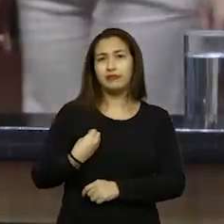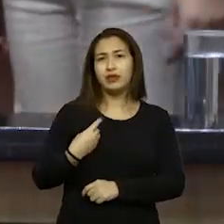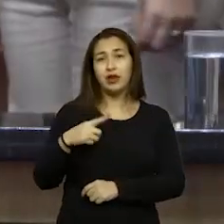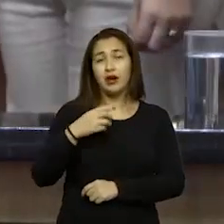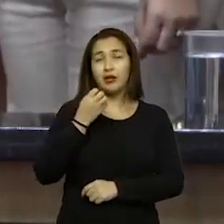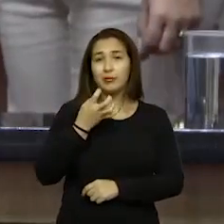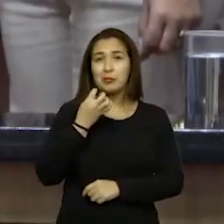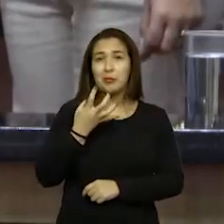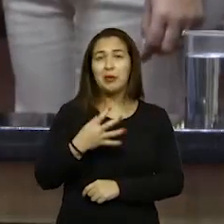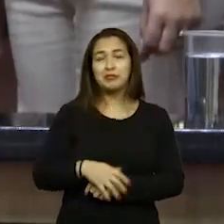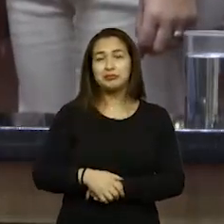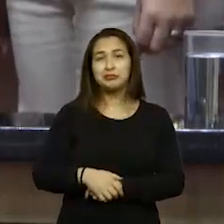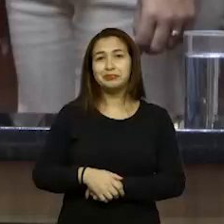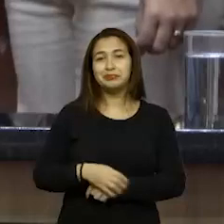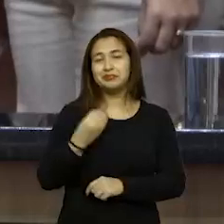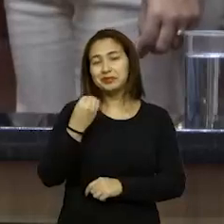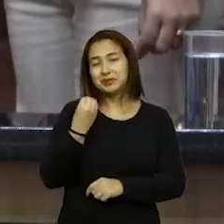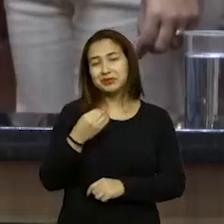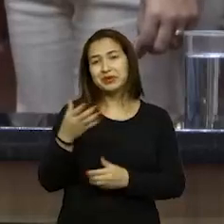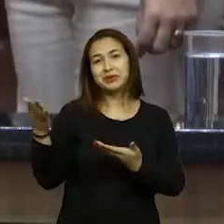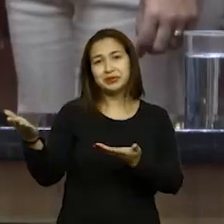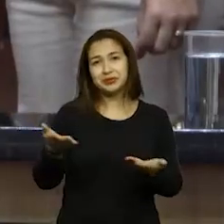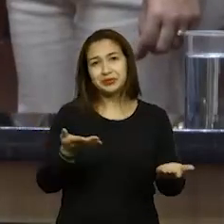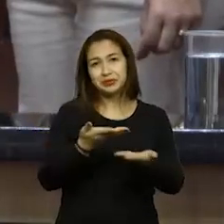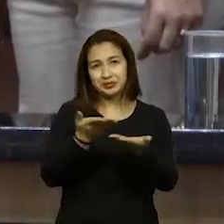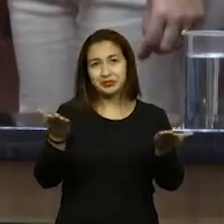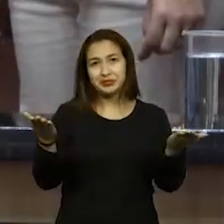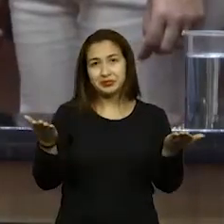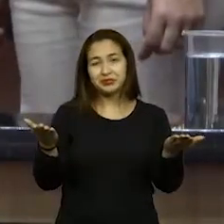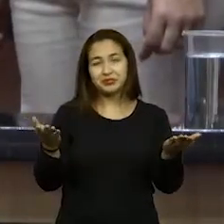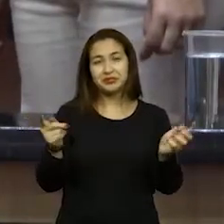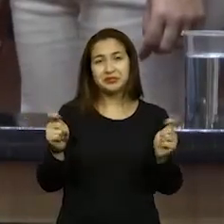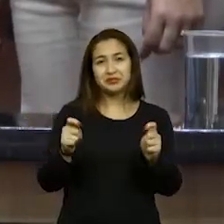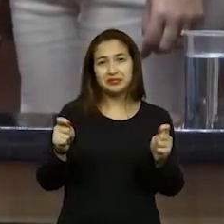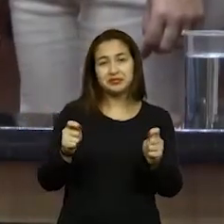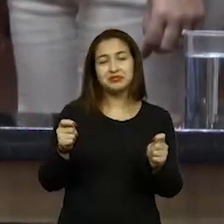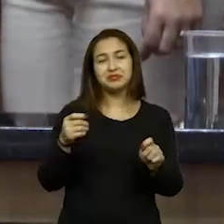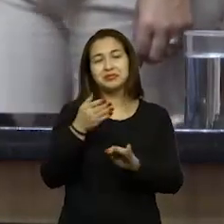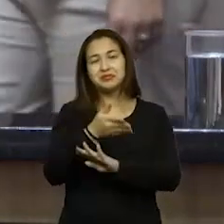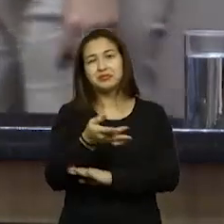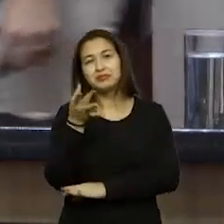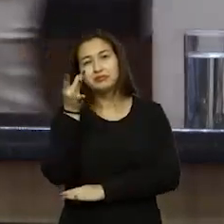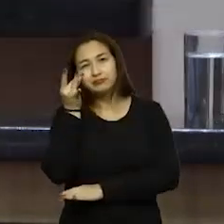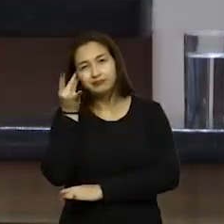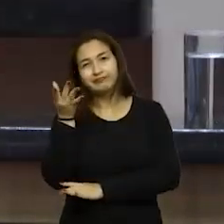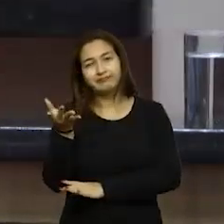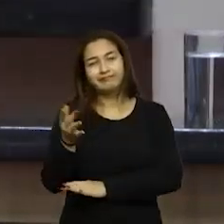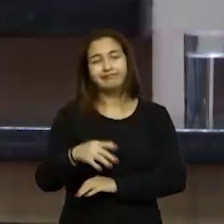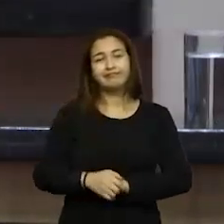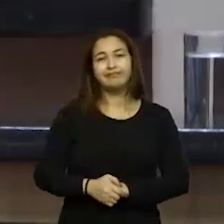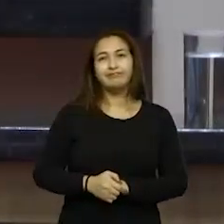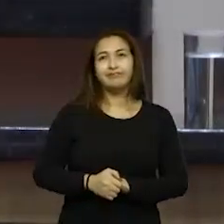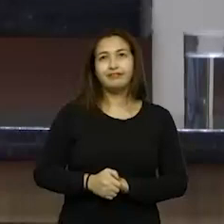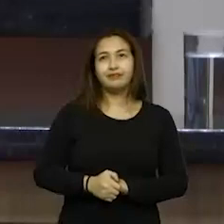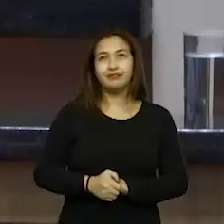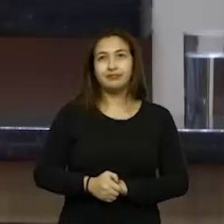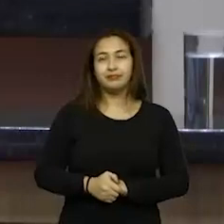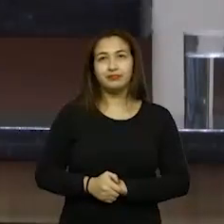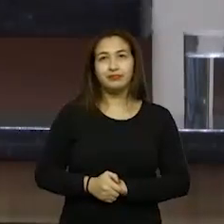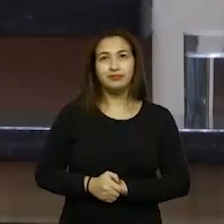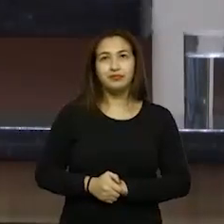eu aproveito o momento para a gente fazer o convite a todos os deputados e também a todos os funcionários da